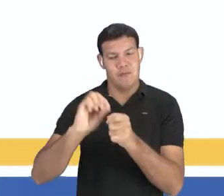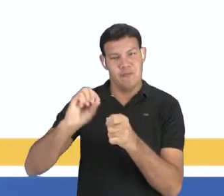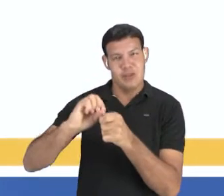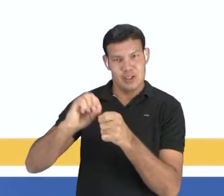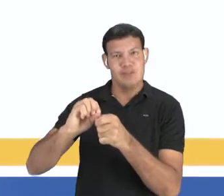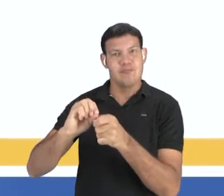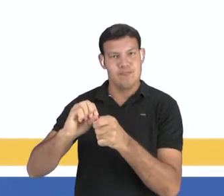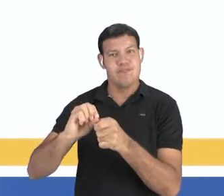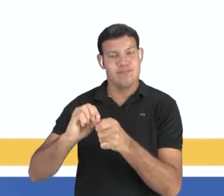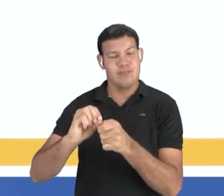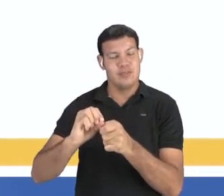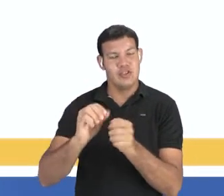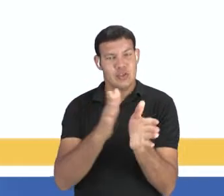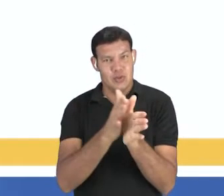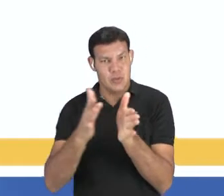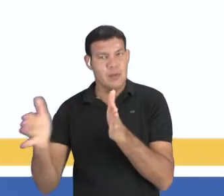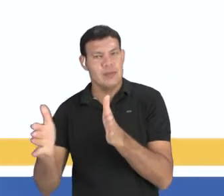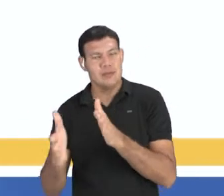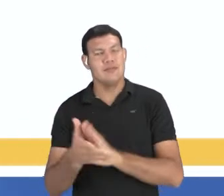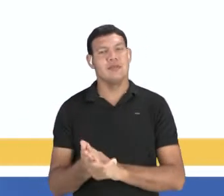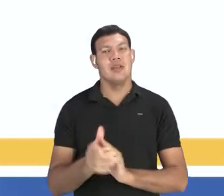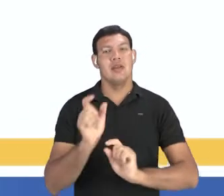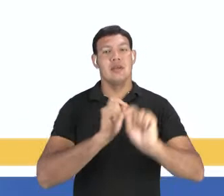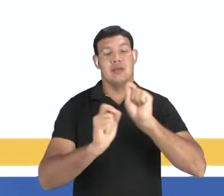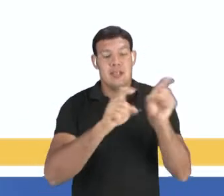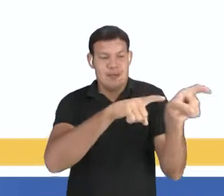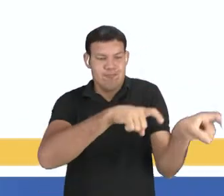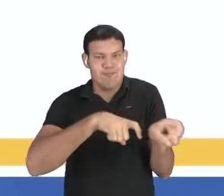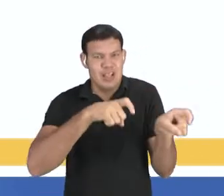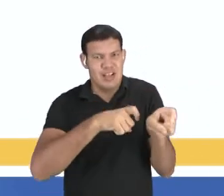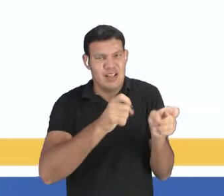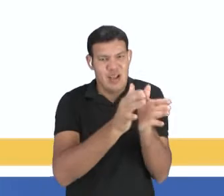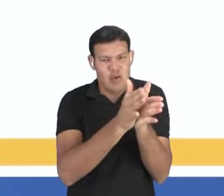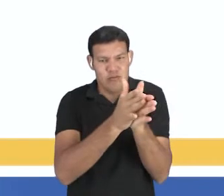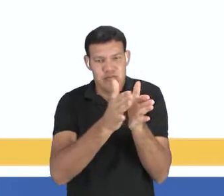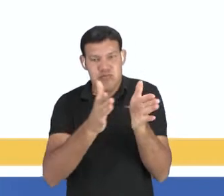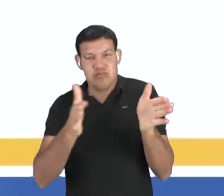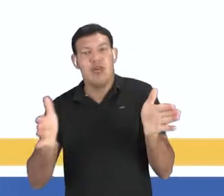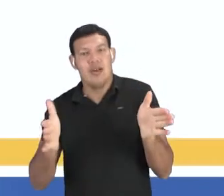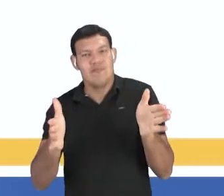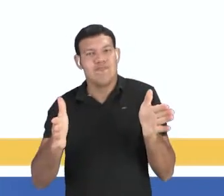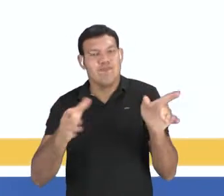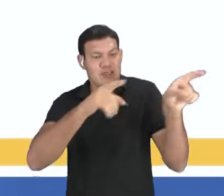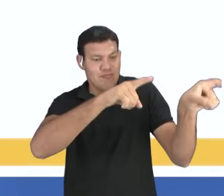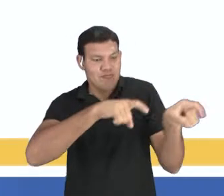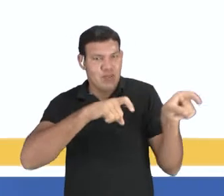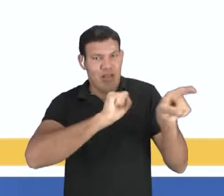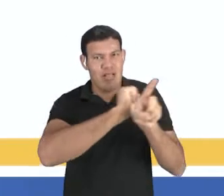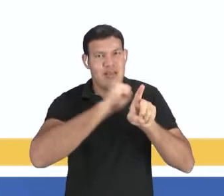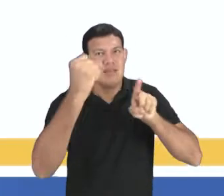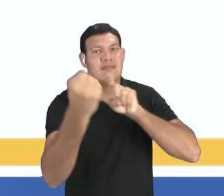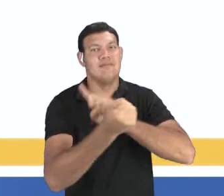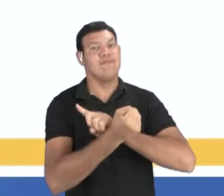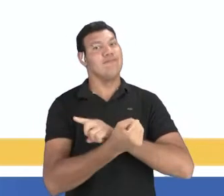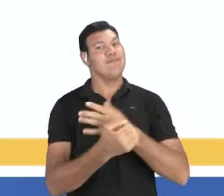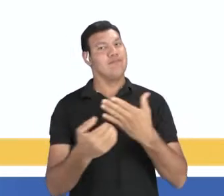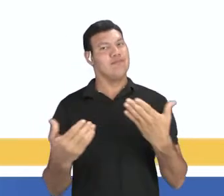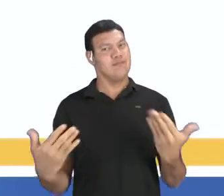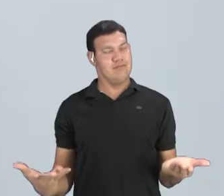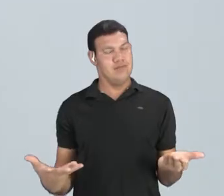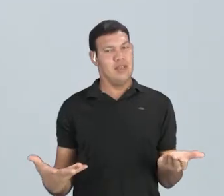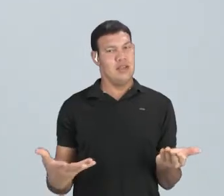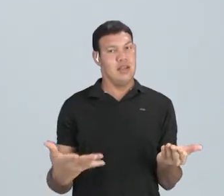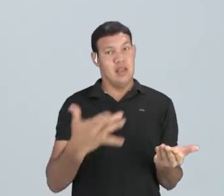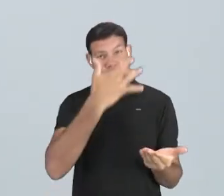essas Grandes propriedades agrárias demonstraram que houve um processo de ruralização da sociedade Ou seja é